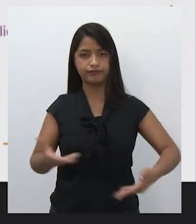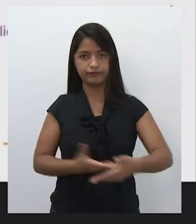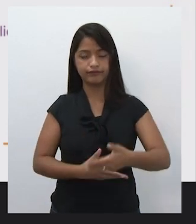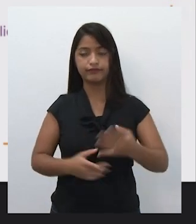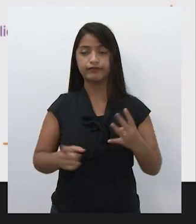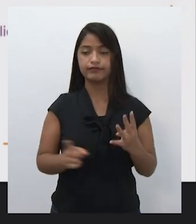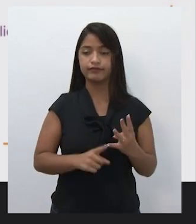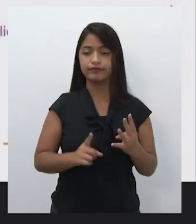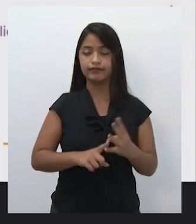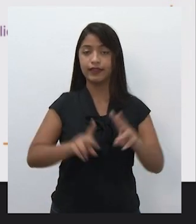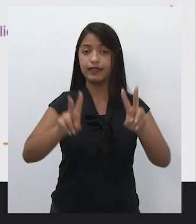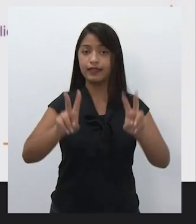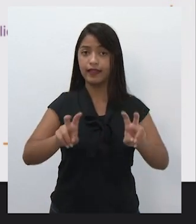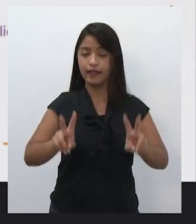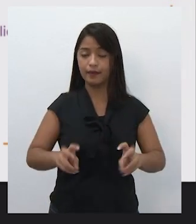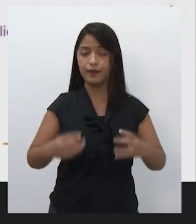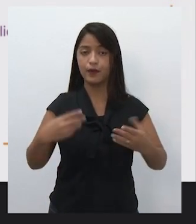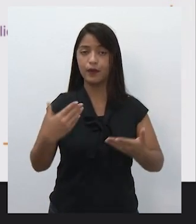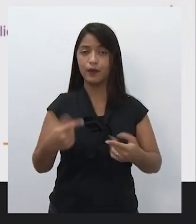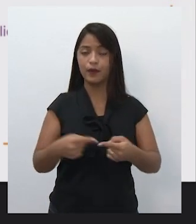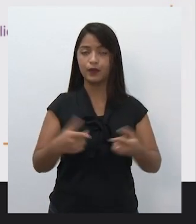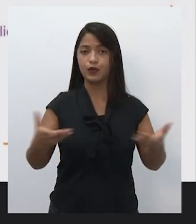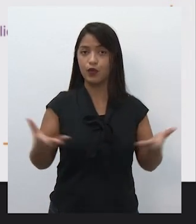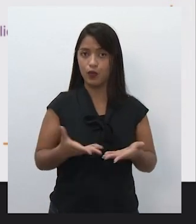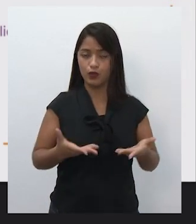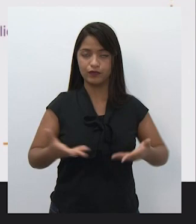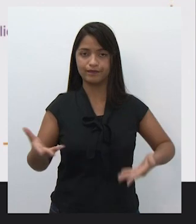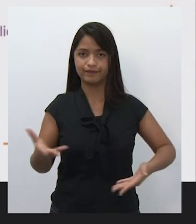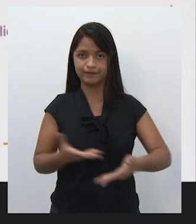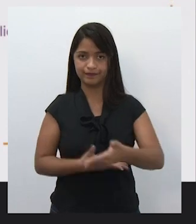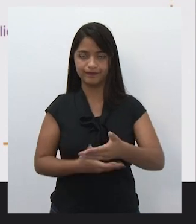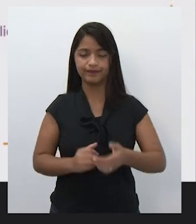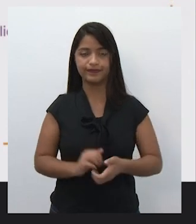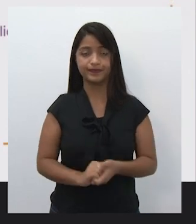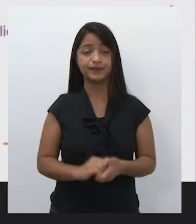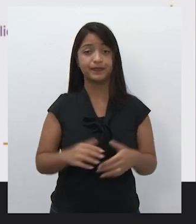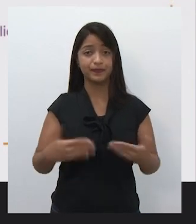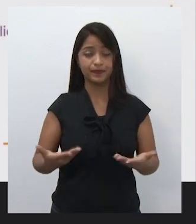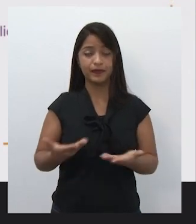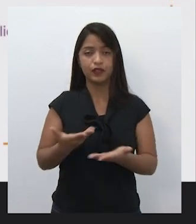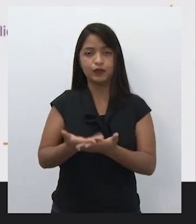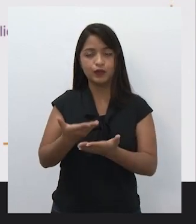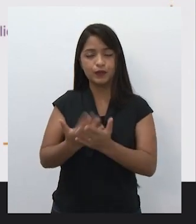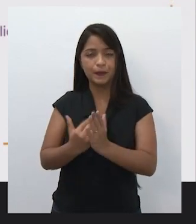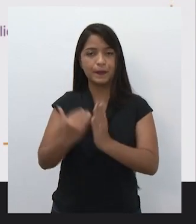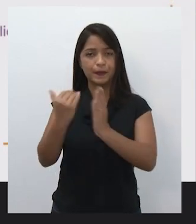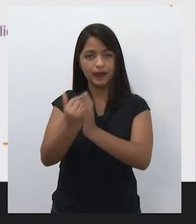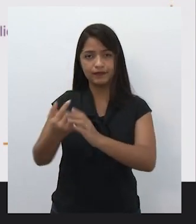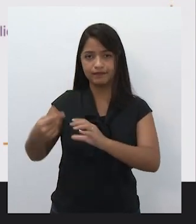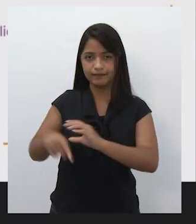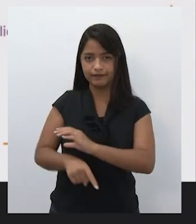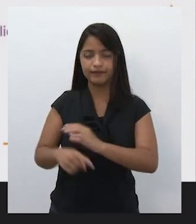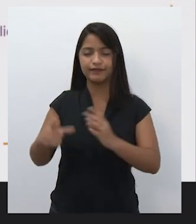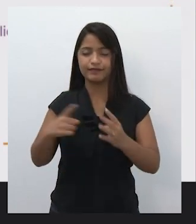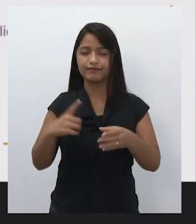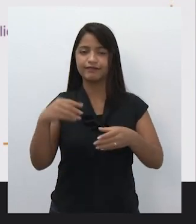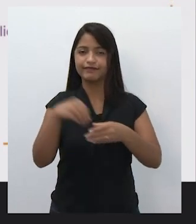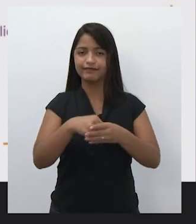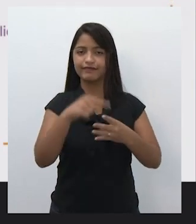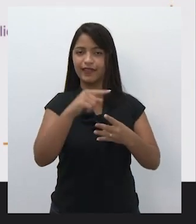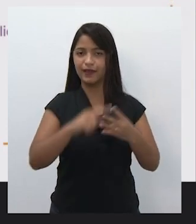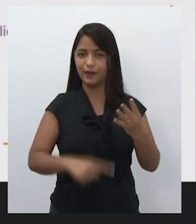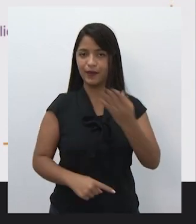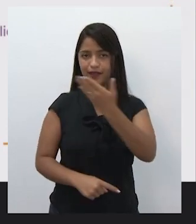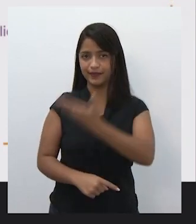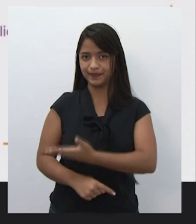Os itinerários integrados podem navegar por várias dessas coisas. Então, eu separei só para a